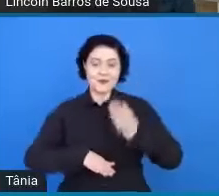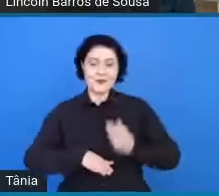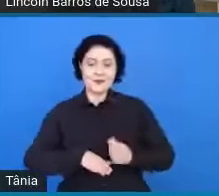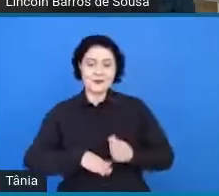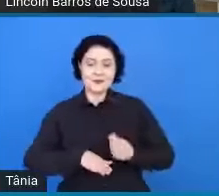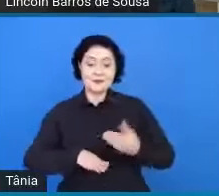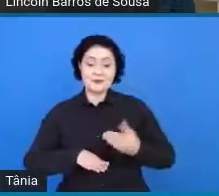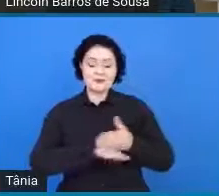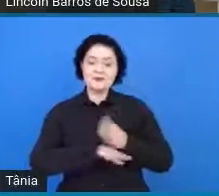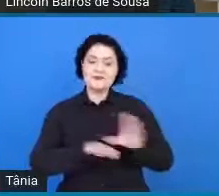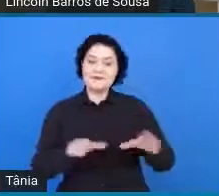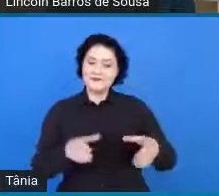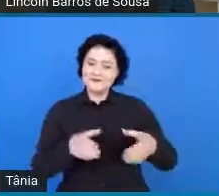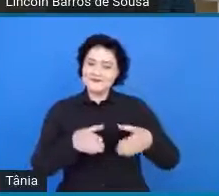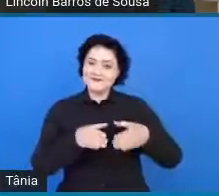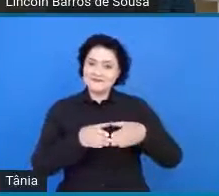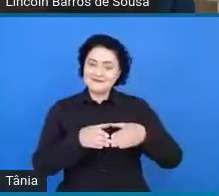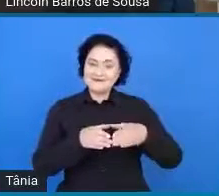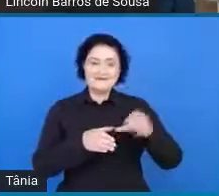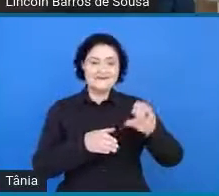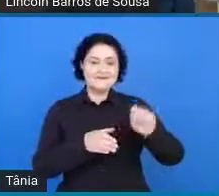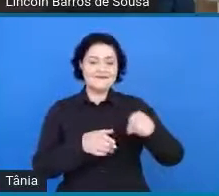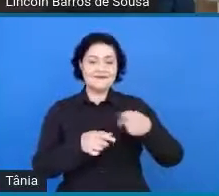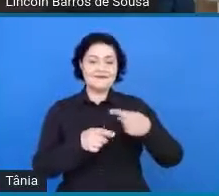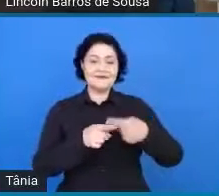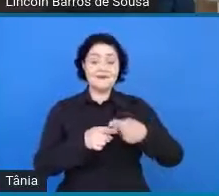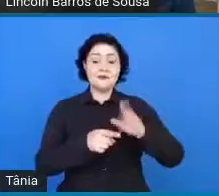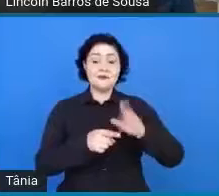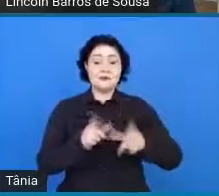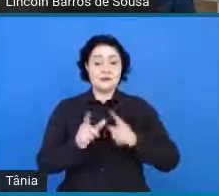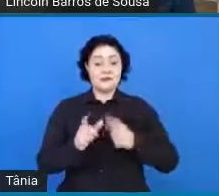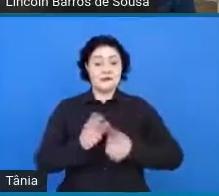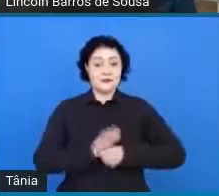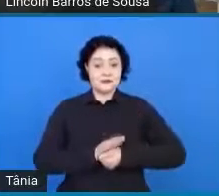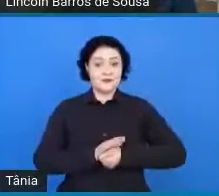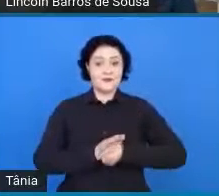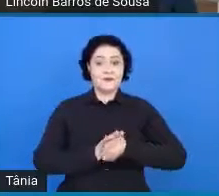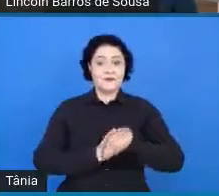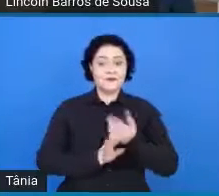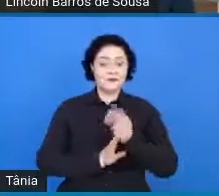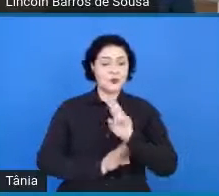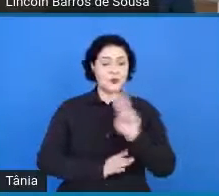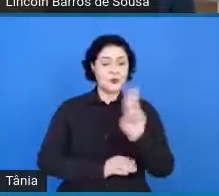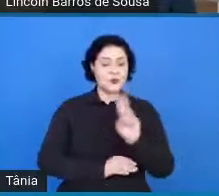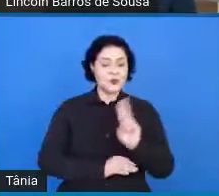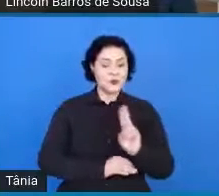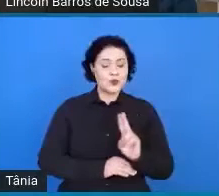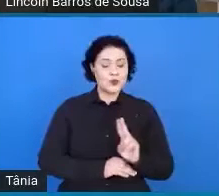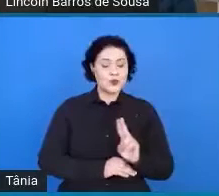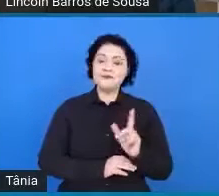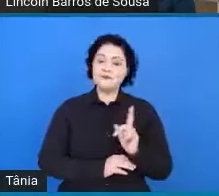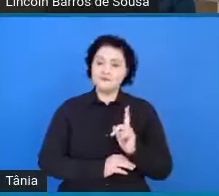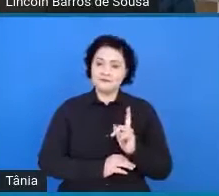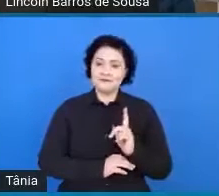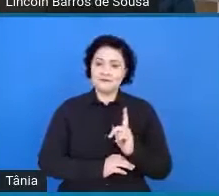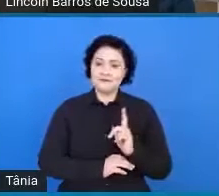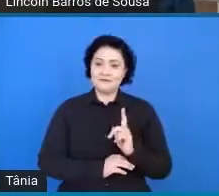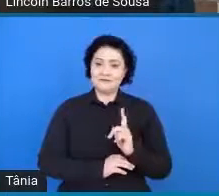equipe como a Lena falou que já teve muitas muitos nomes e